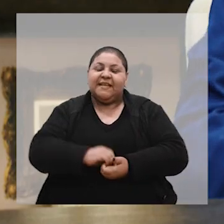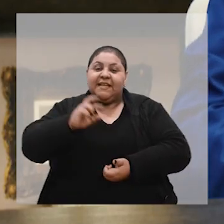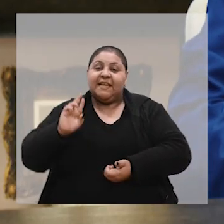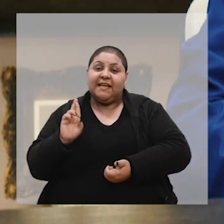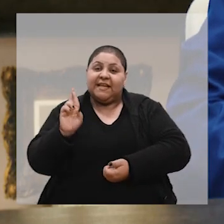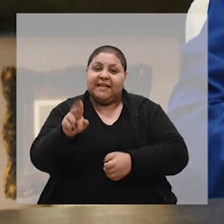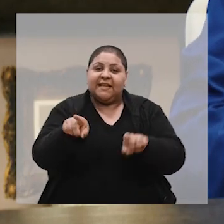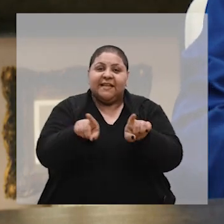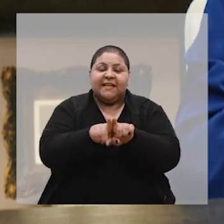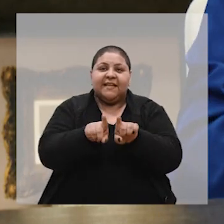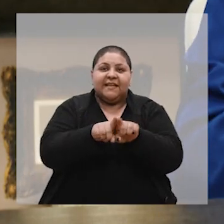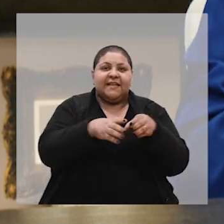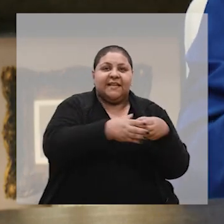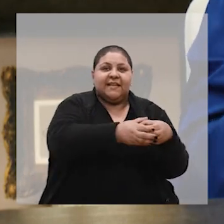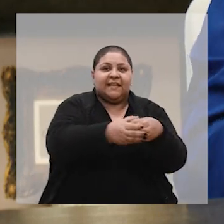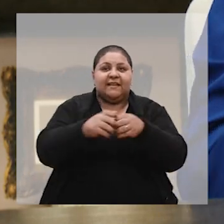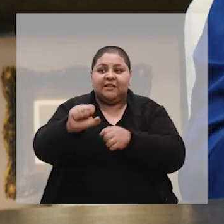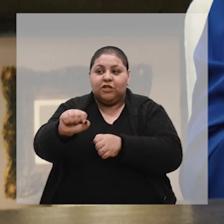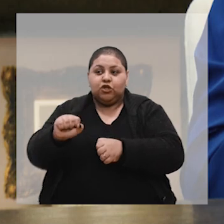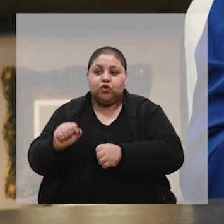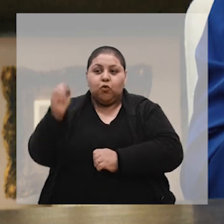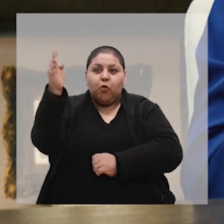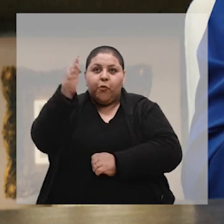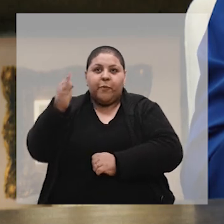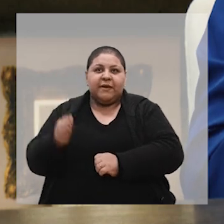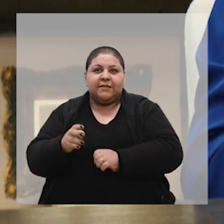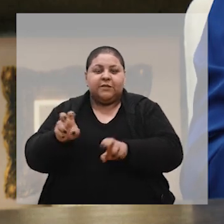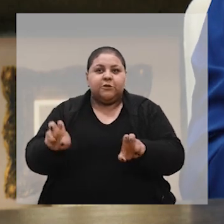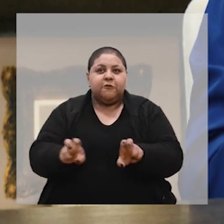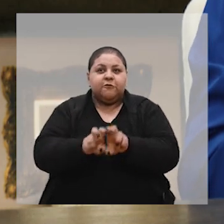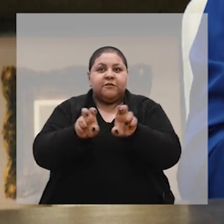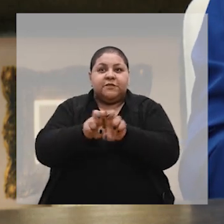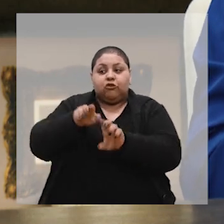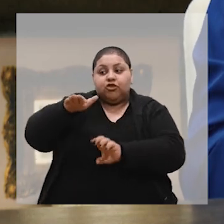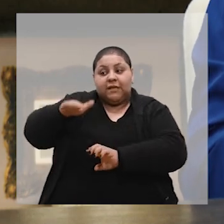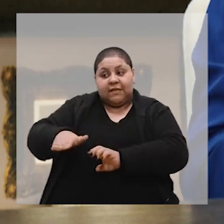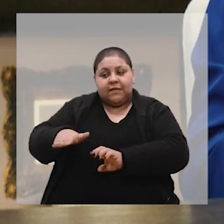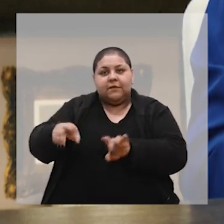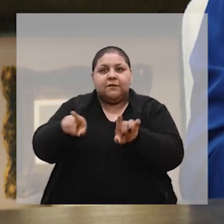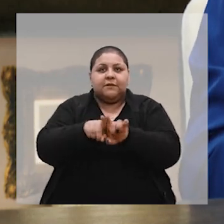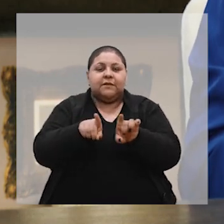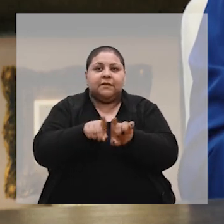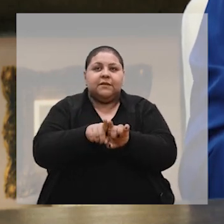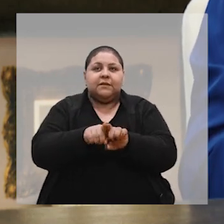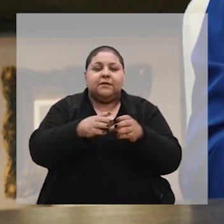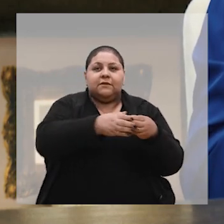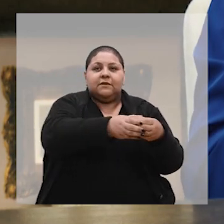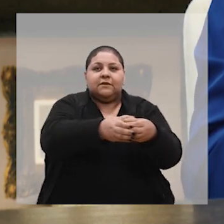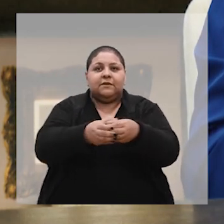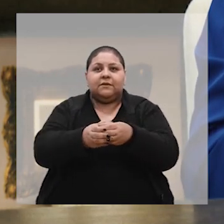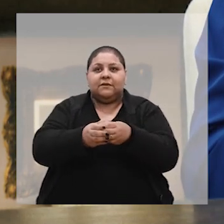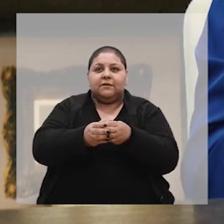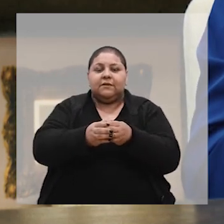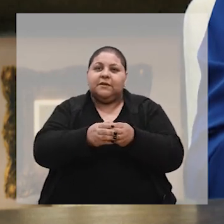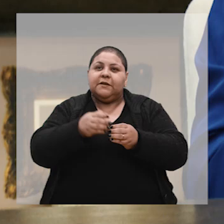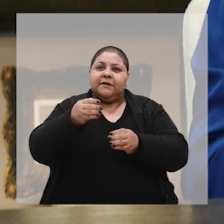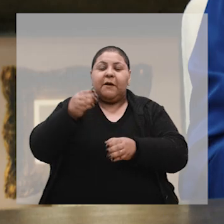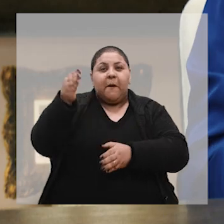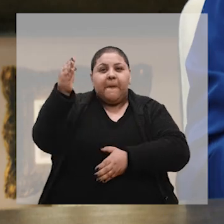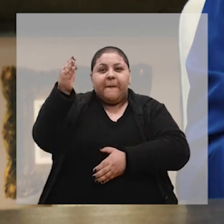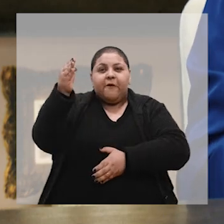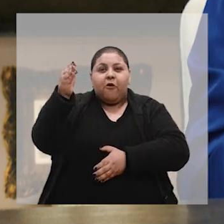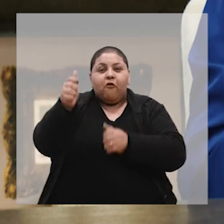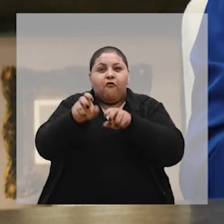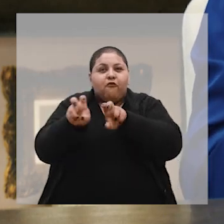ele representa também a Seleção Sul-Brasileira de Futsal Dinamismo, o time surreal, né? E também a Seleção Brasileira de Futsal Dinamismo, já